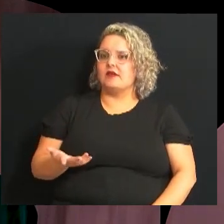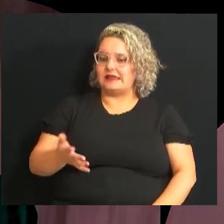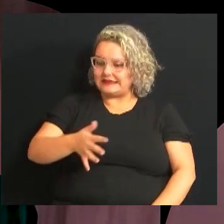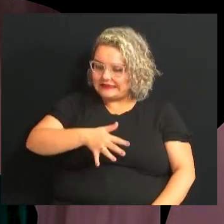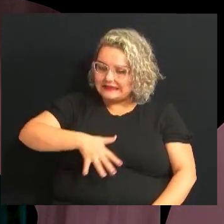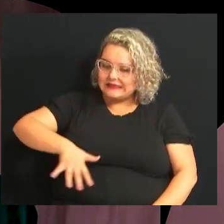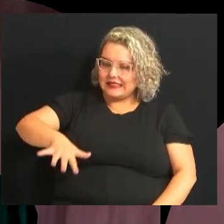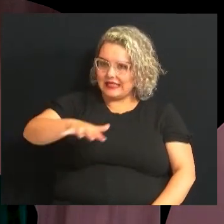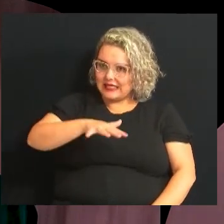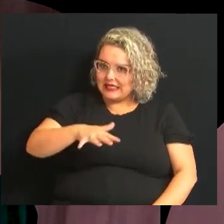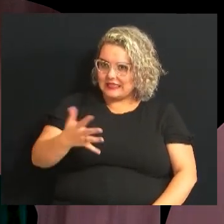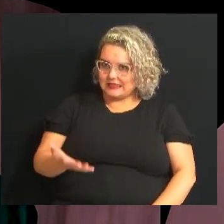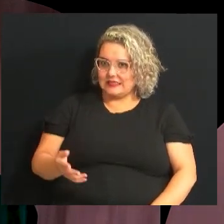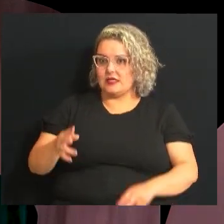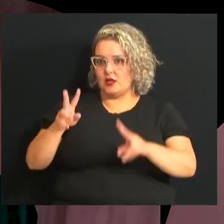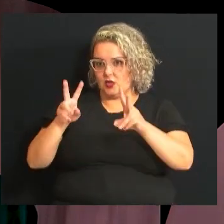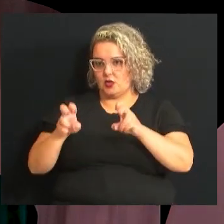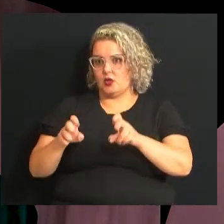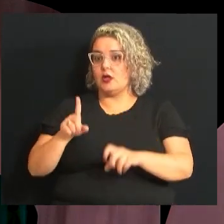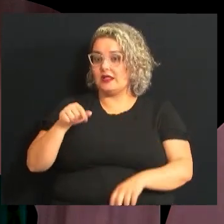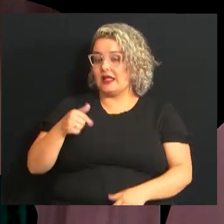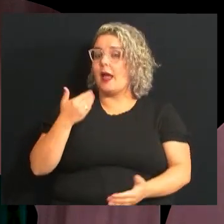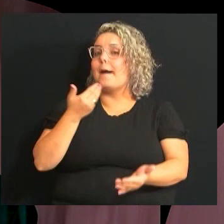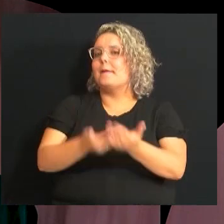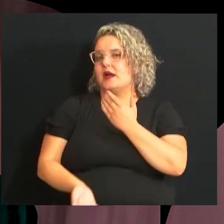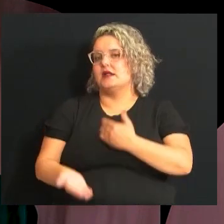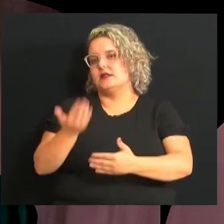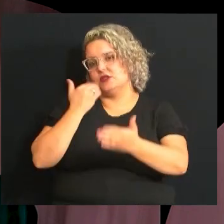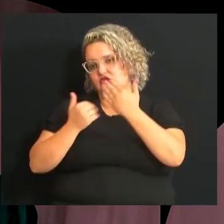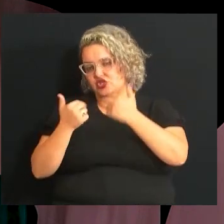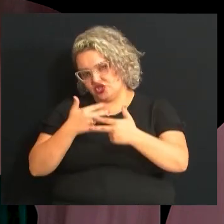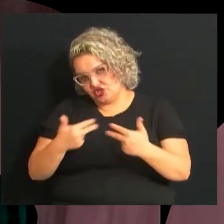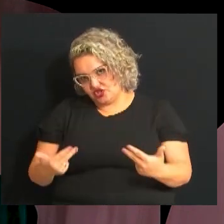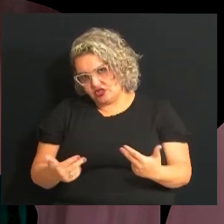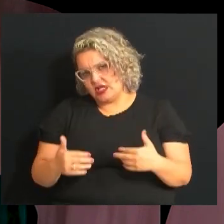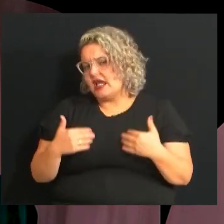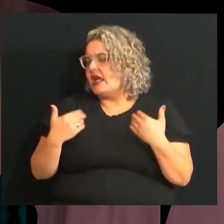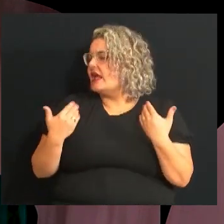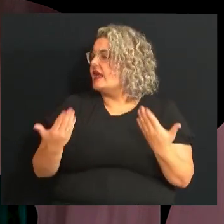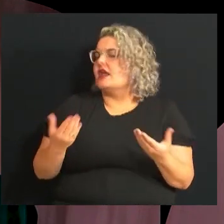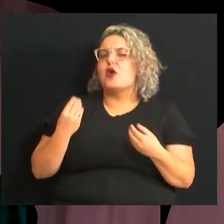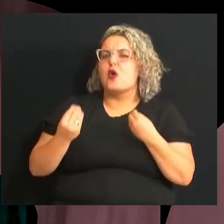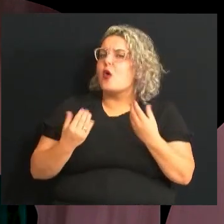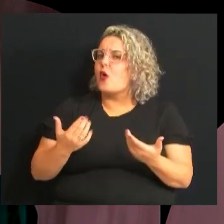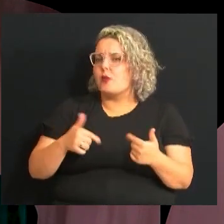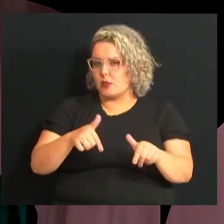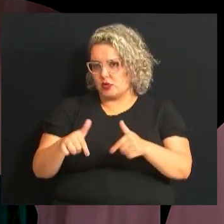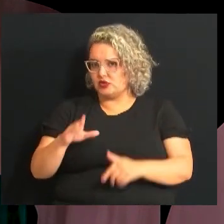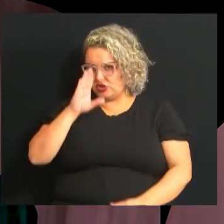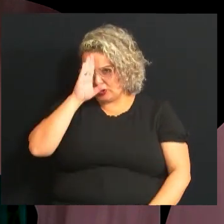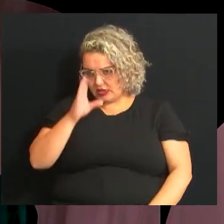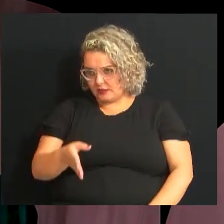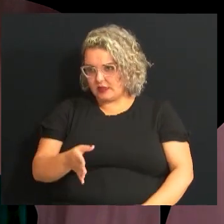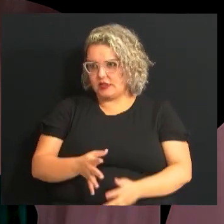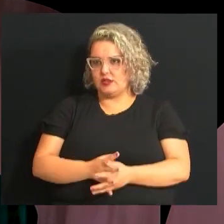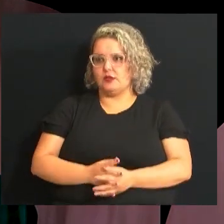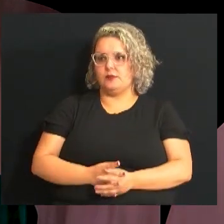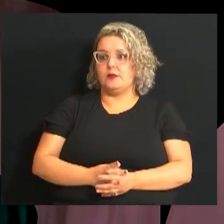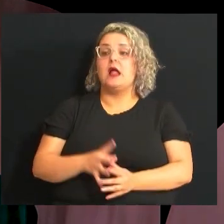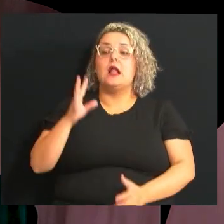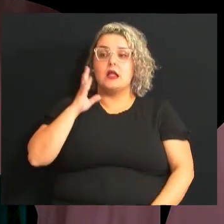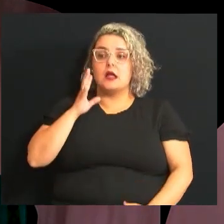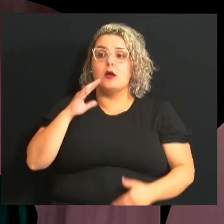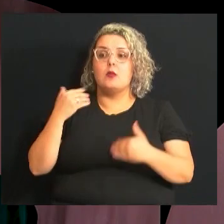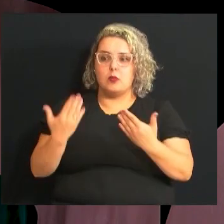que vocês chamam, que fala para esse nicho, né, esse assunto que é o desperdício de alimentos e de